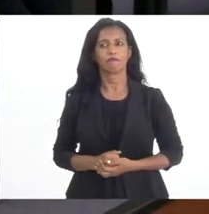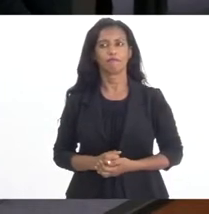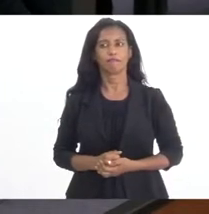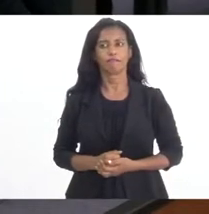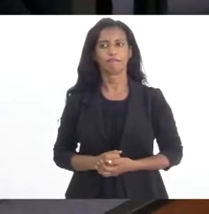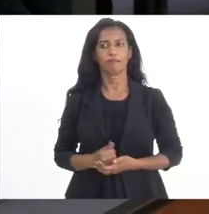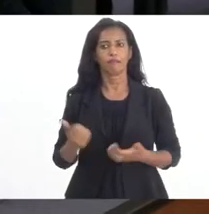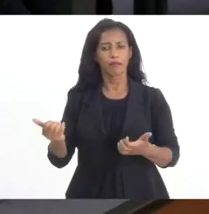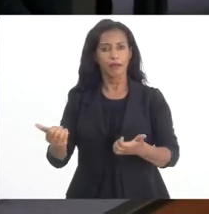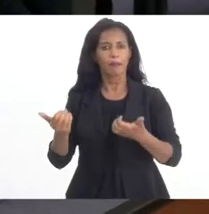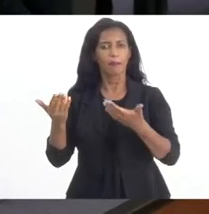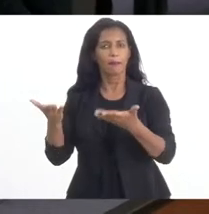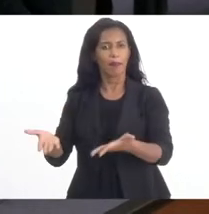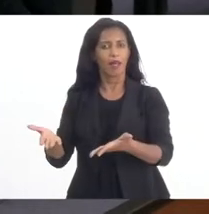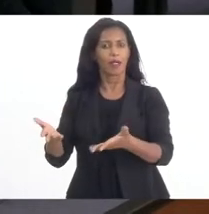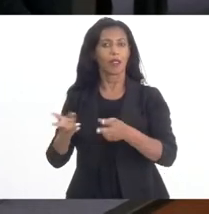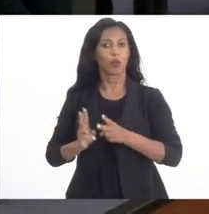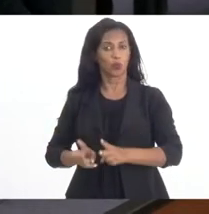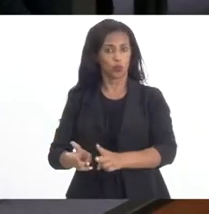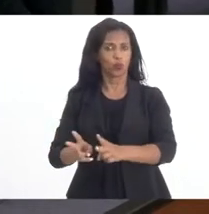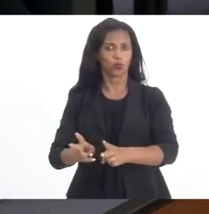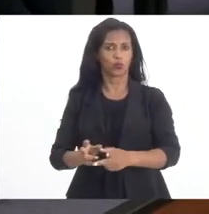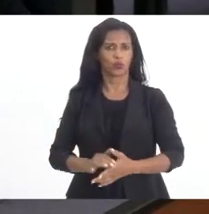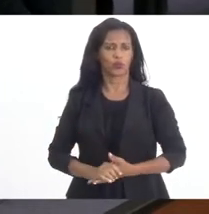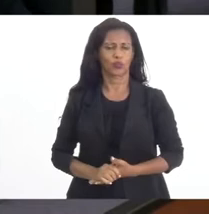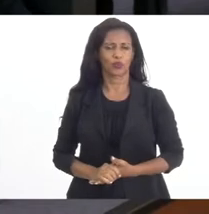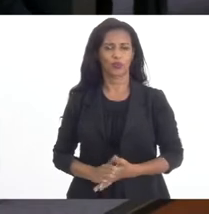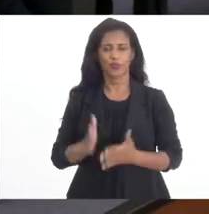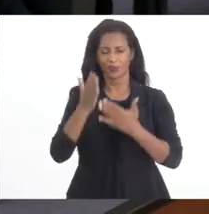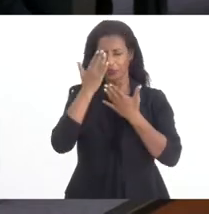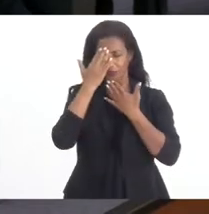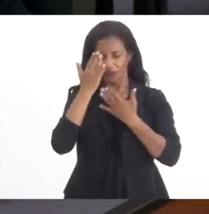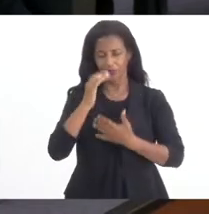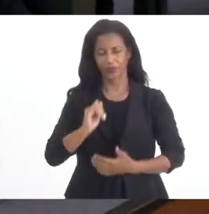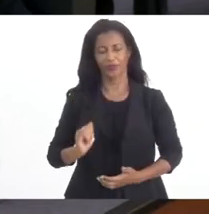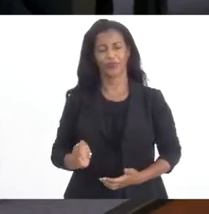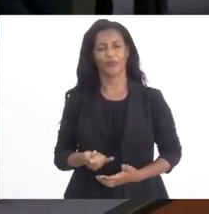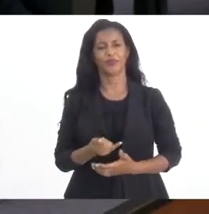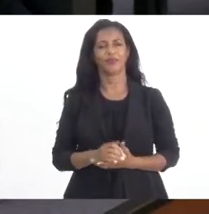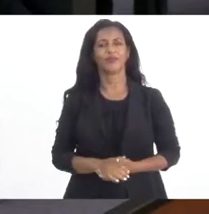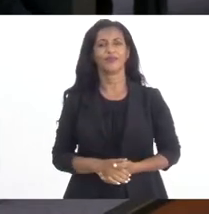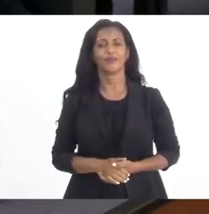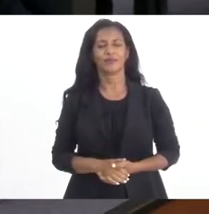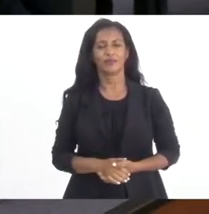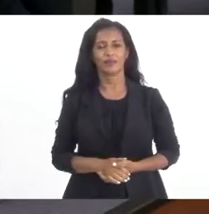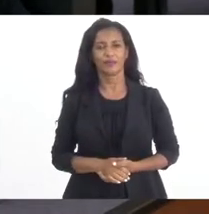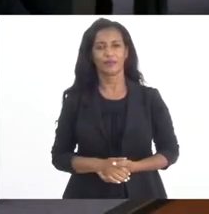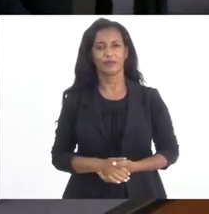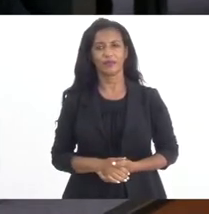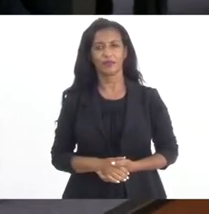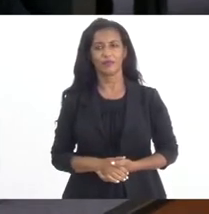para que a UESO permaneça. Gostaria de agradecer a oportunidade e